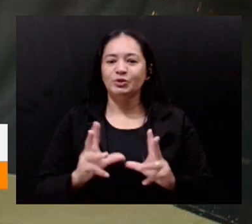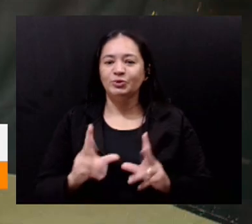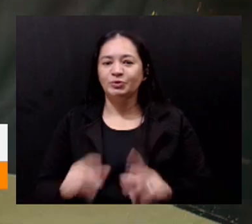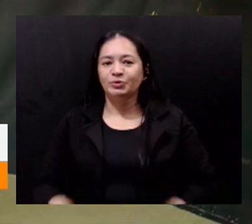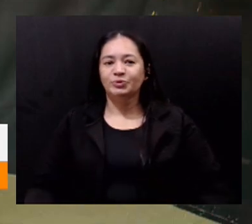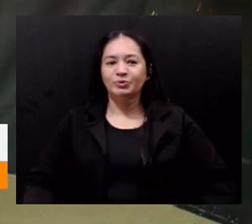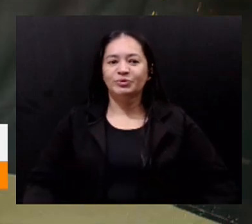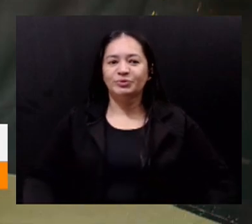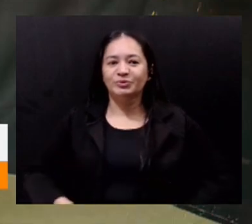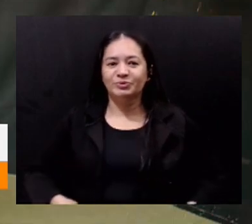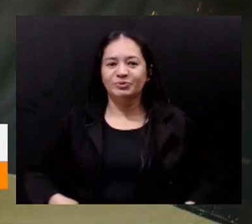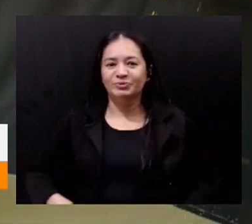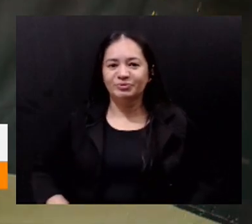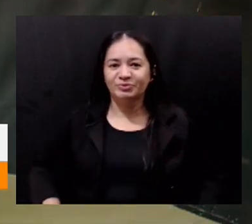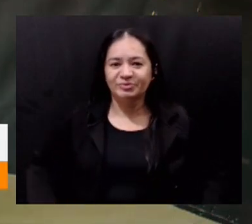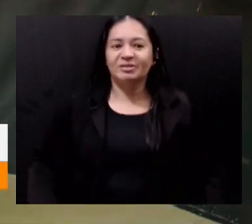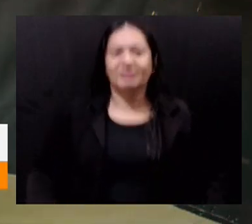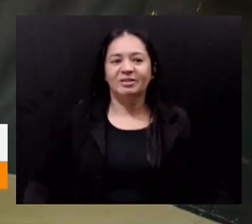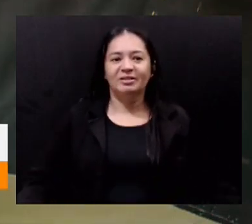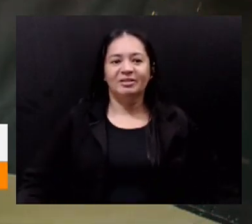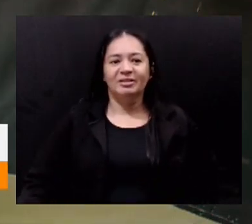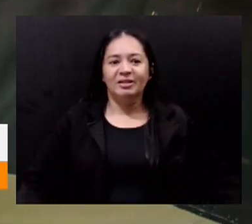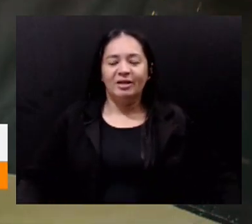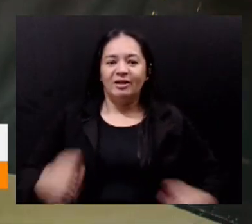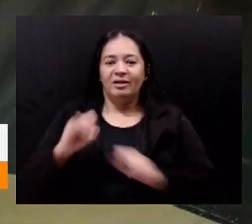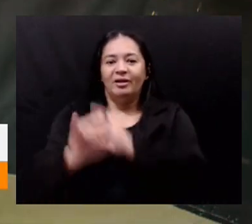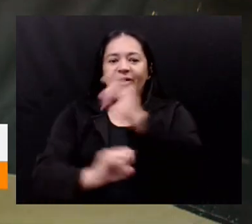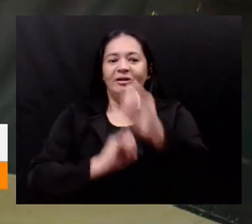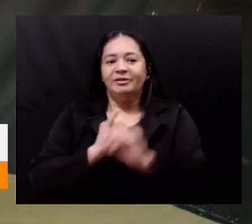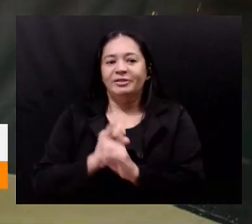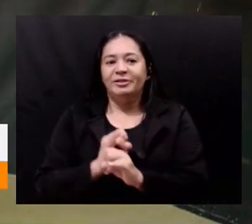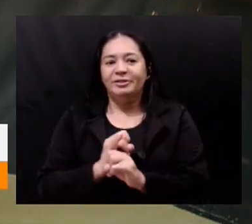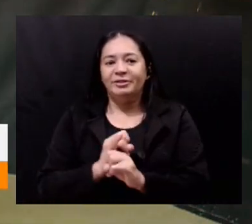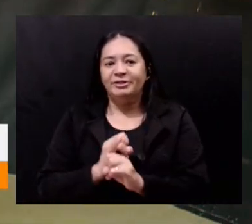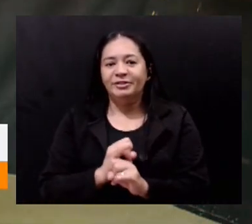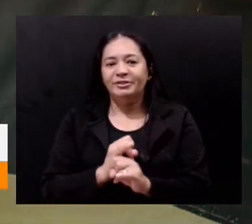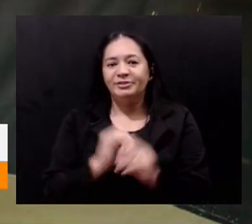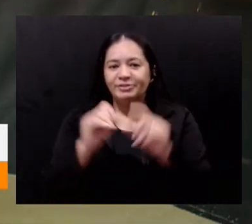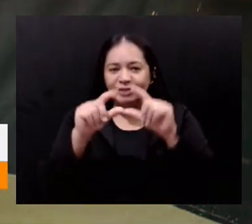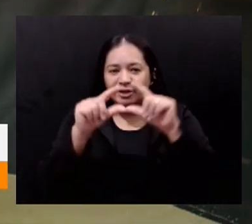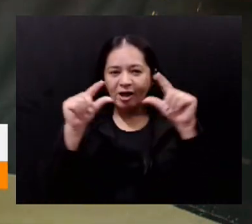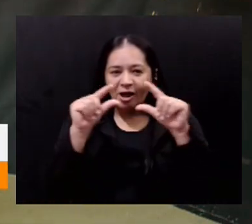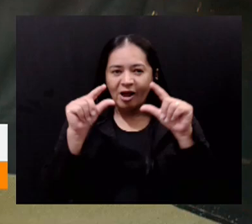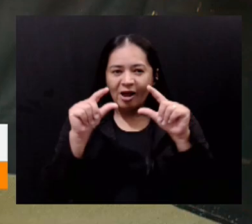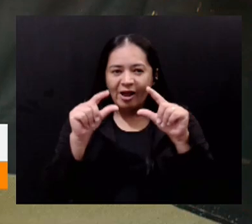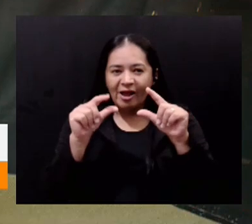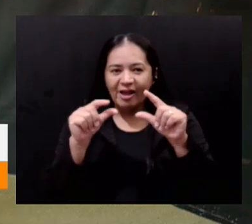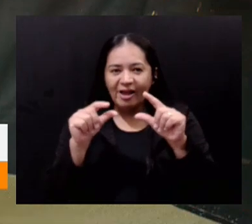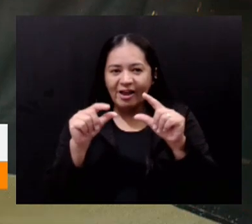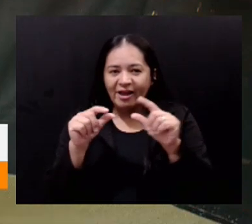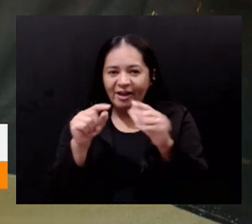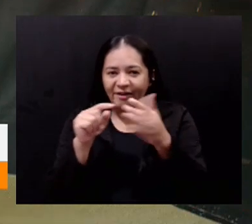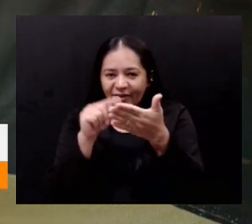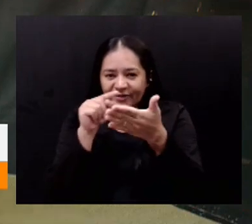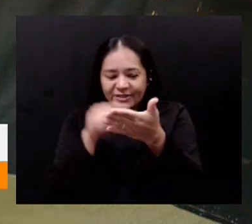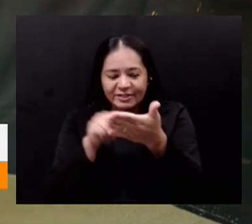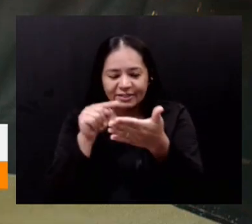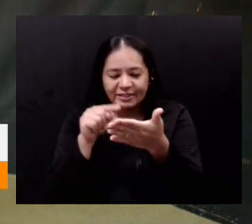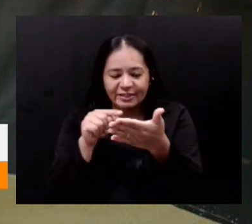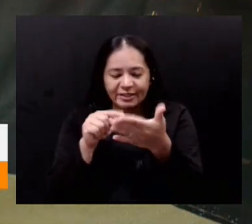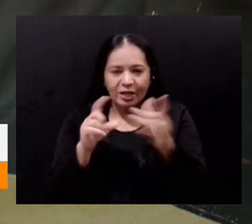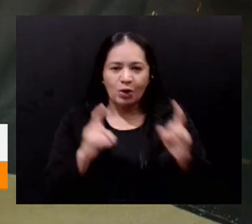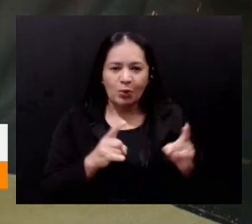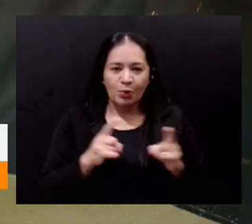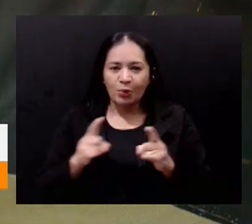né. Aí a internet vem lá e tem um quadradinho e fala assim: "Clique aqui", daí você clica: "Não sou robô".